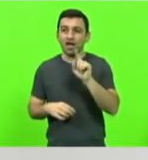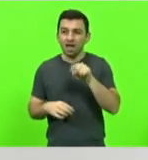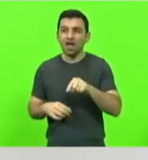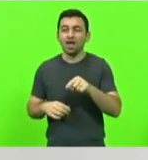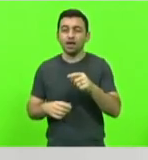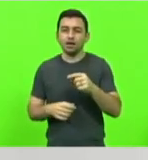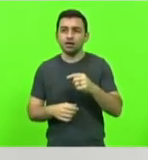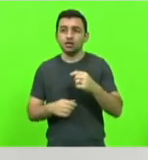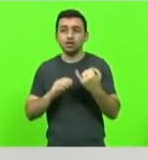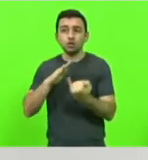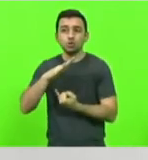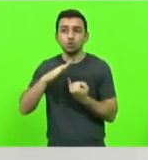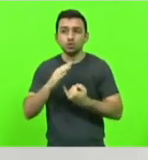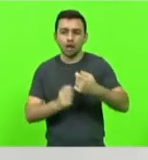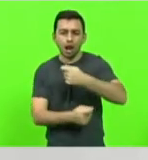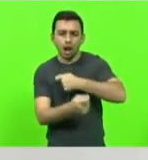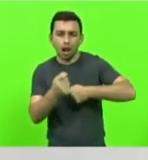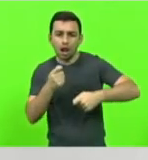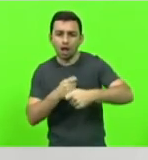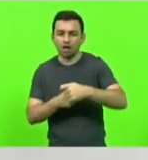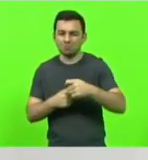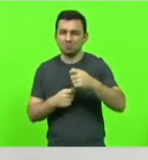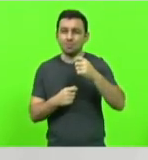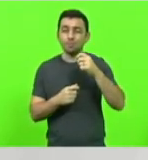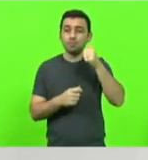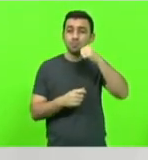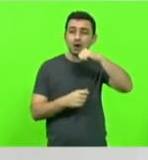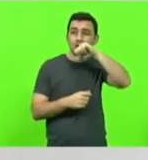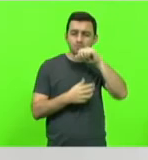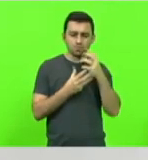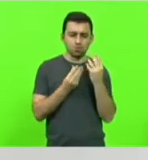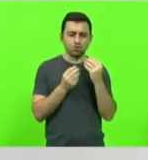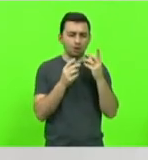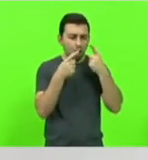indústria movida por lágrimas de mães.